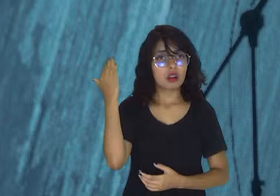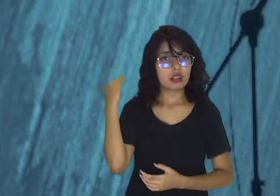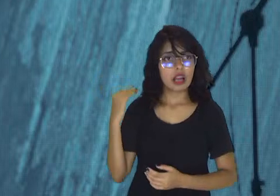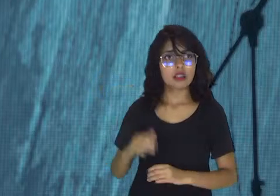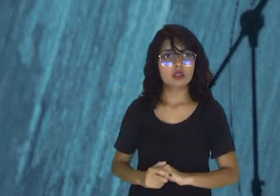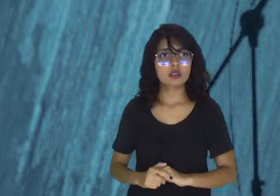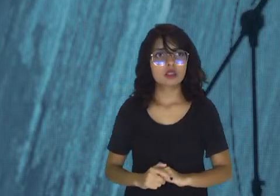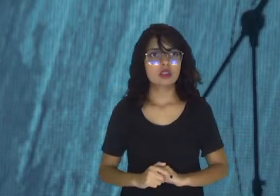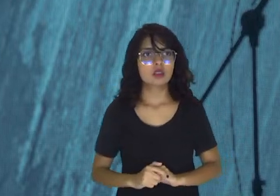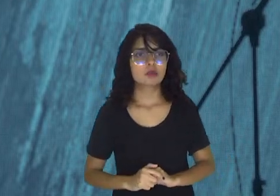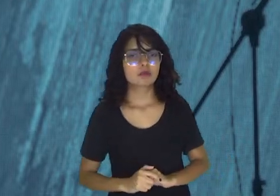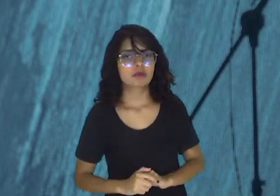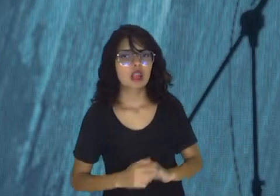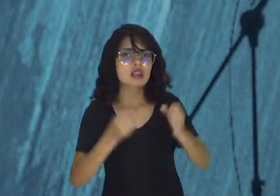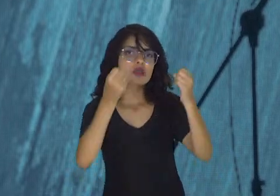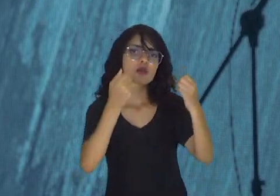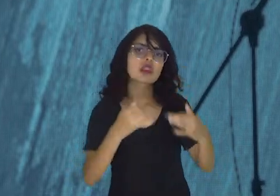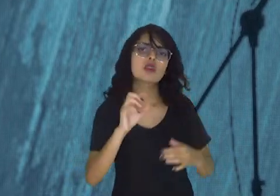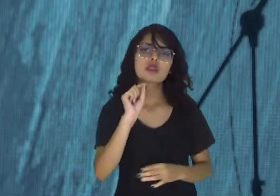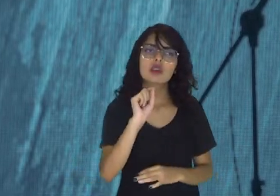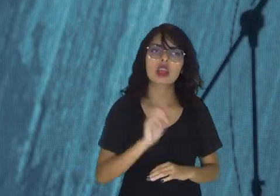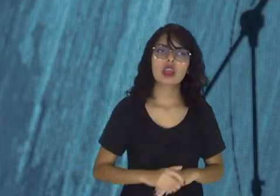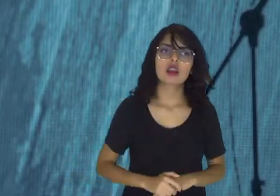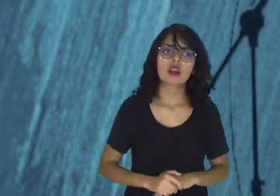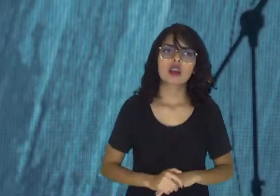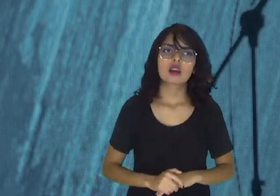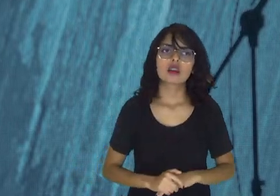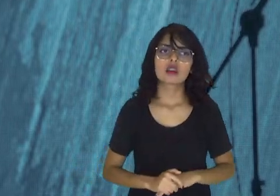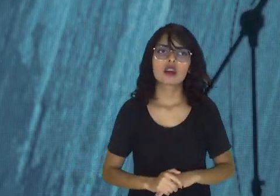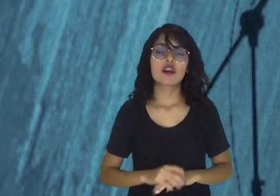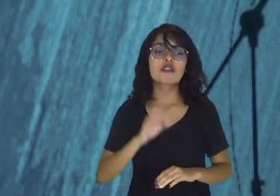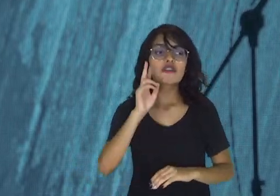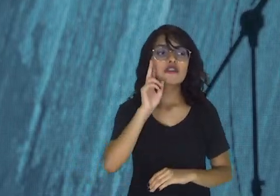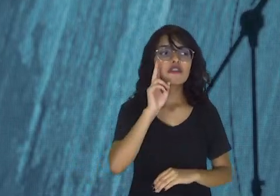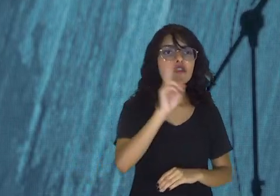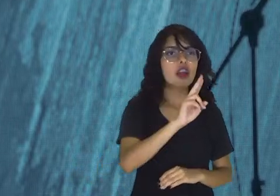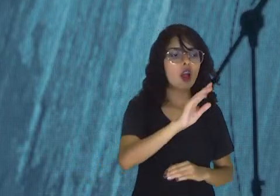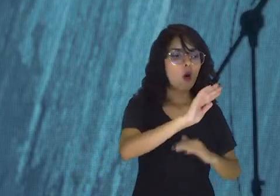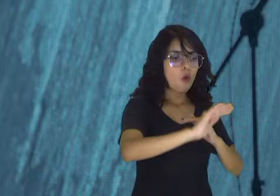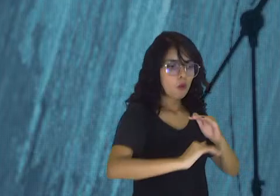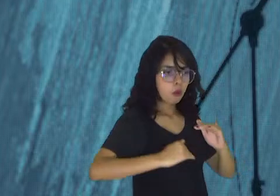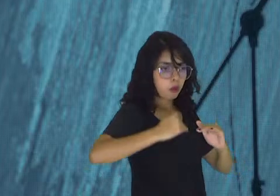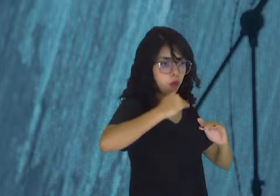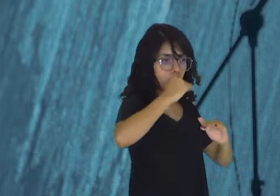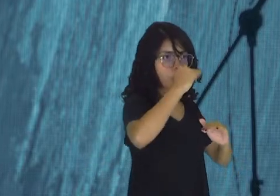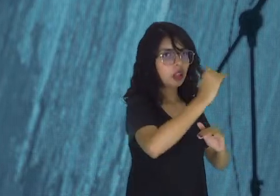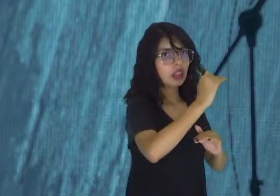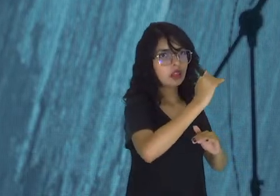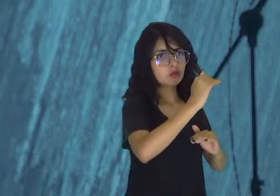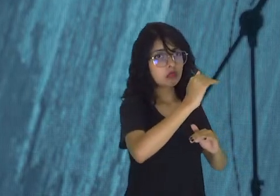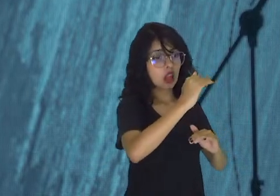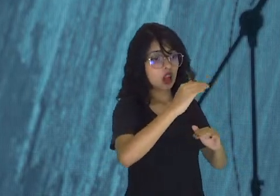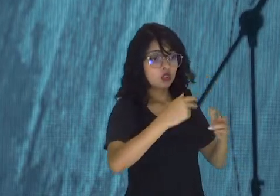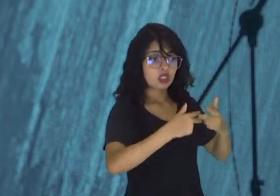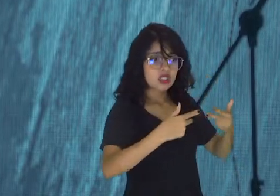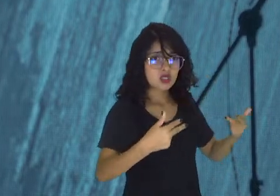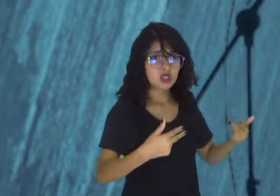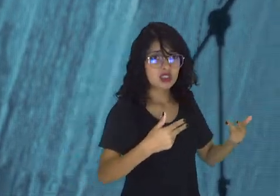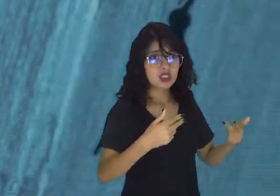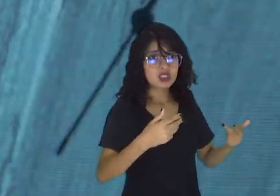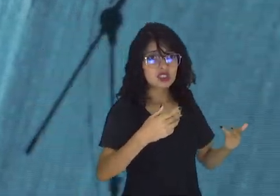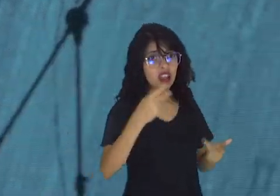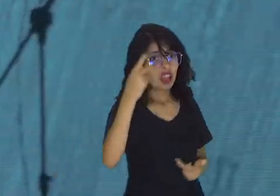além do que os olhos naturais podem ver, ouvir e sentir além com os